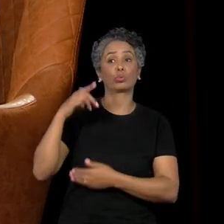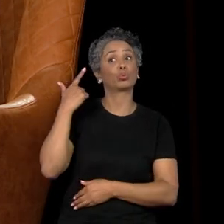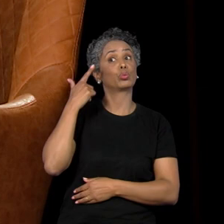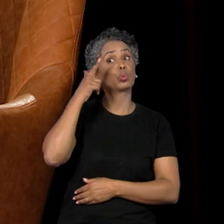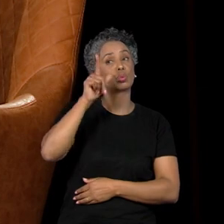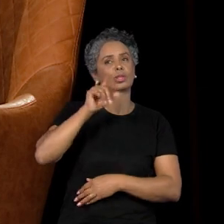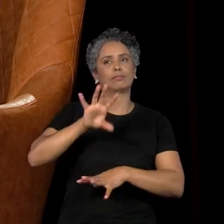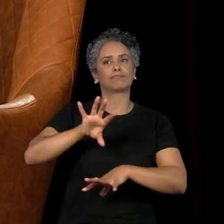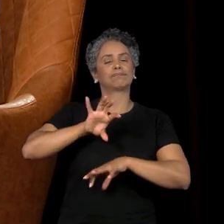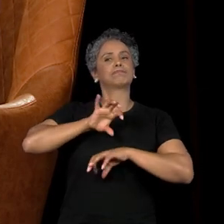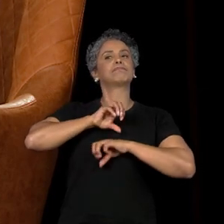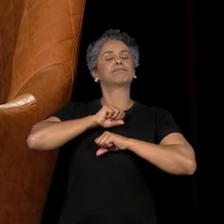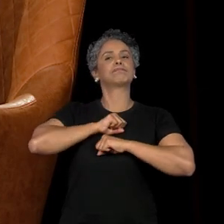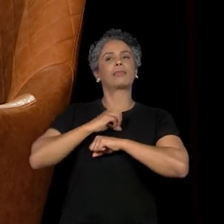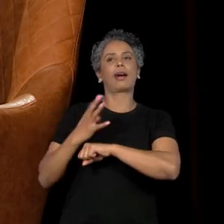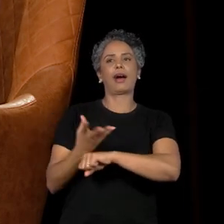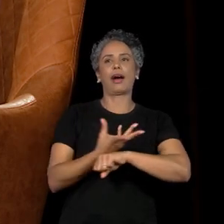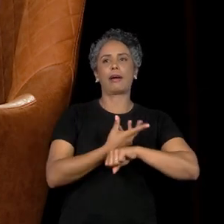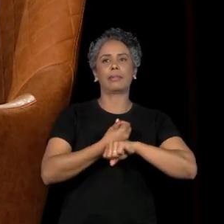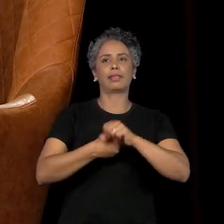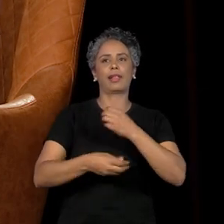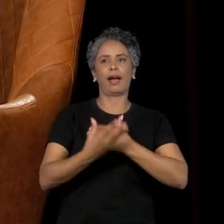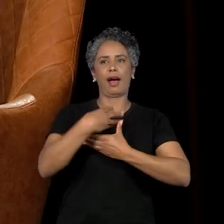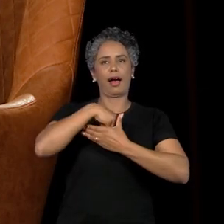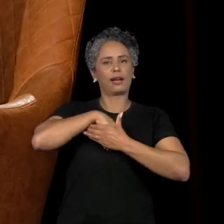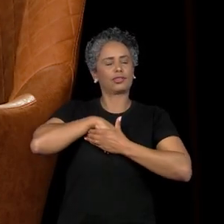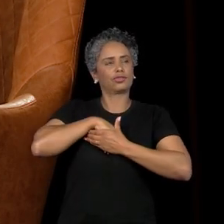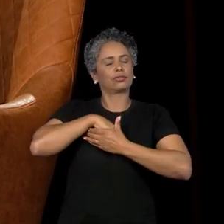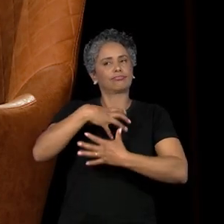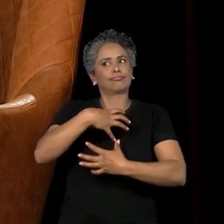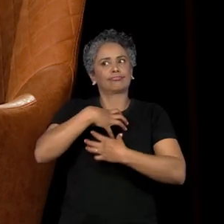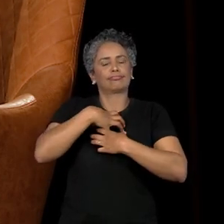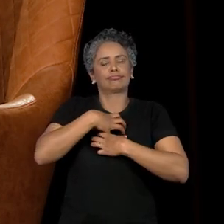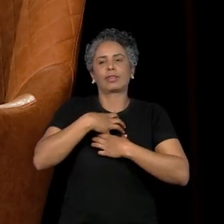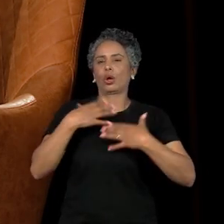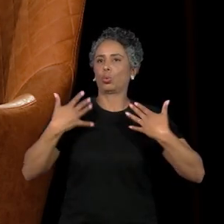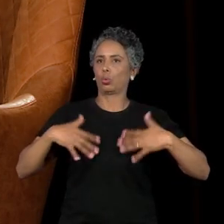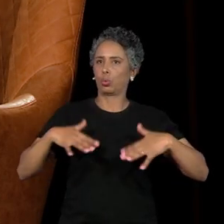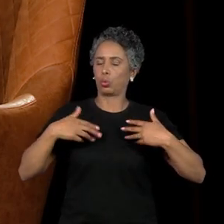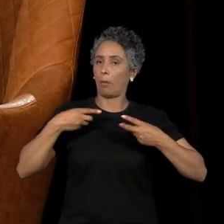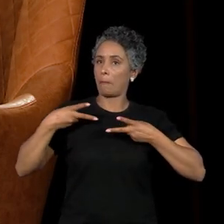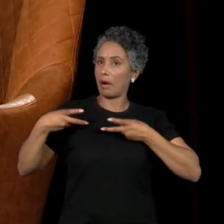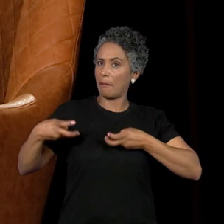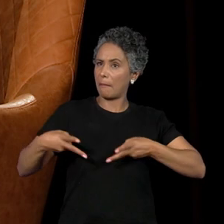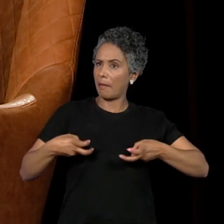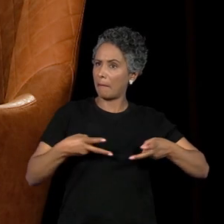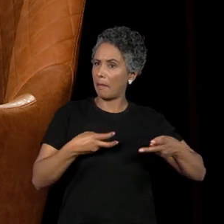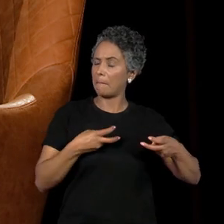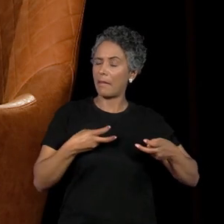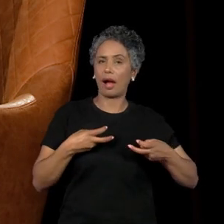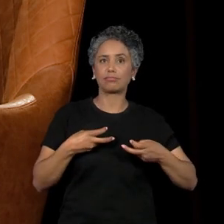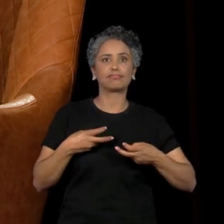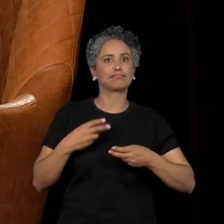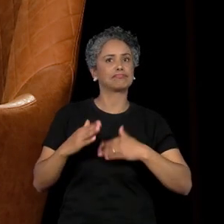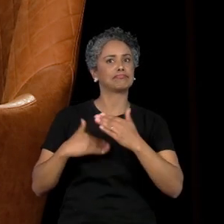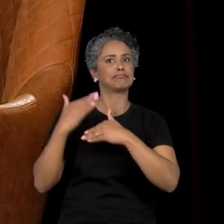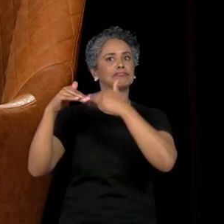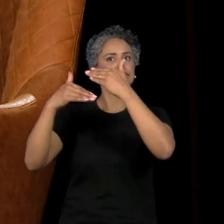Que o meu talento com a minha proposta, ela foi, com o passar do tempo, ela foi